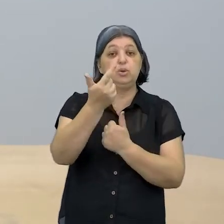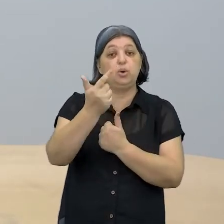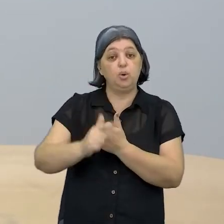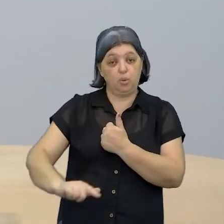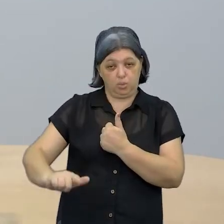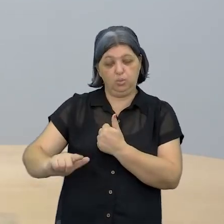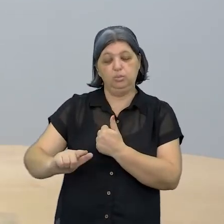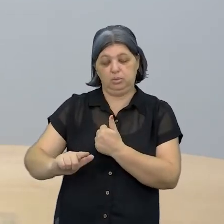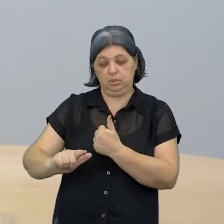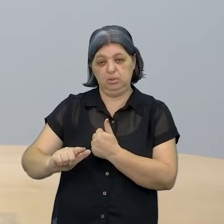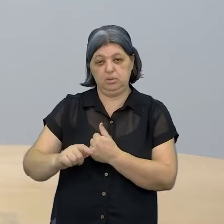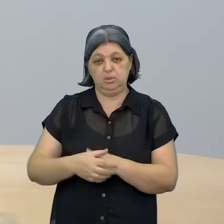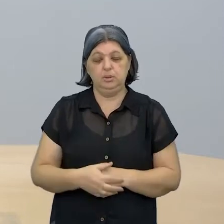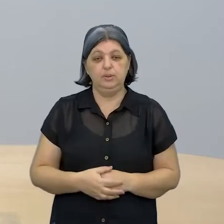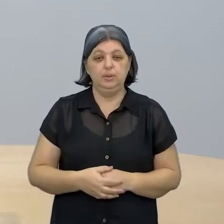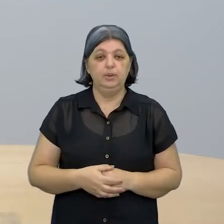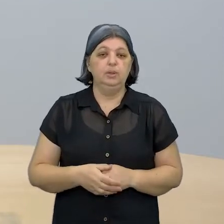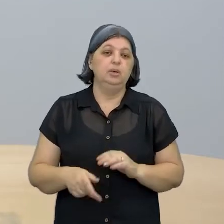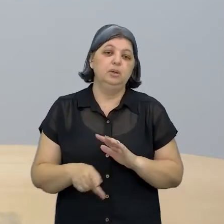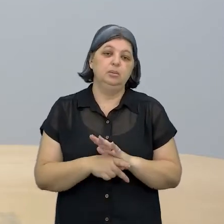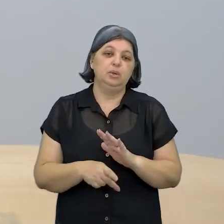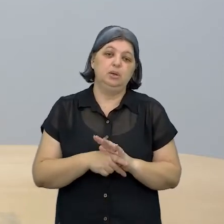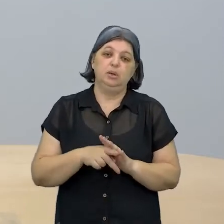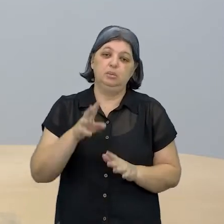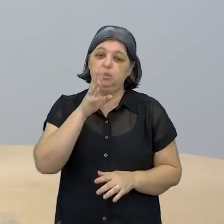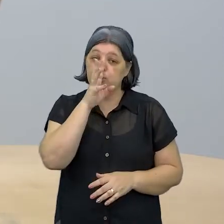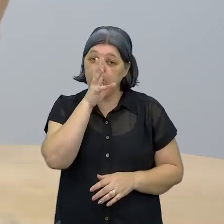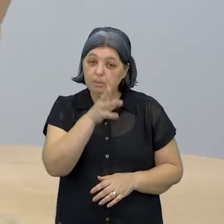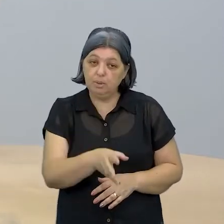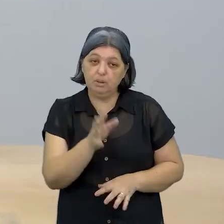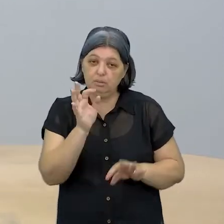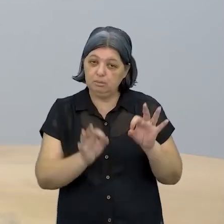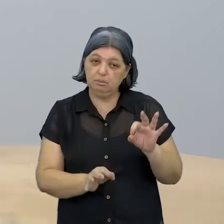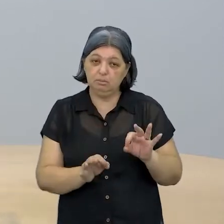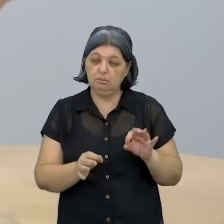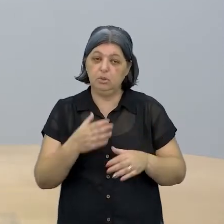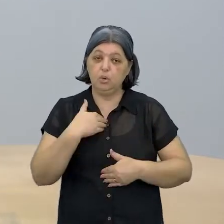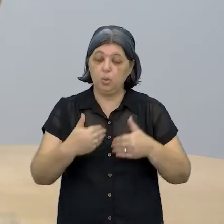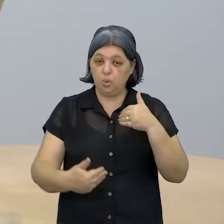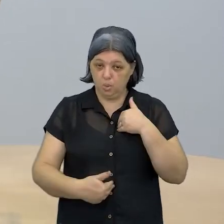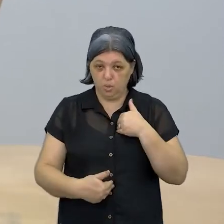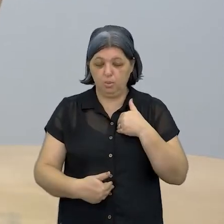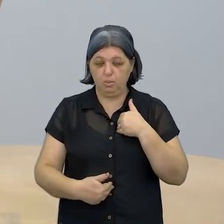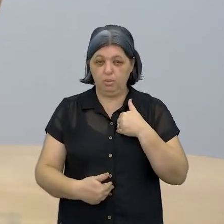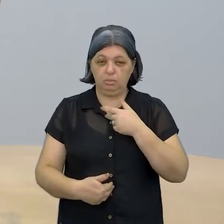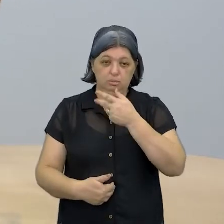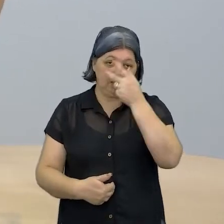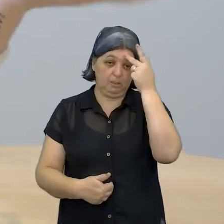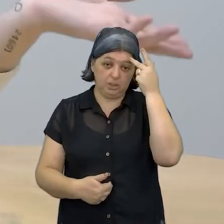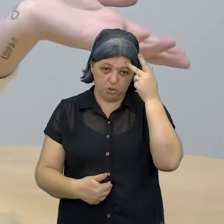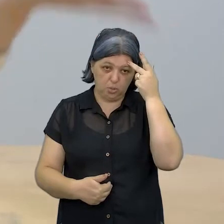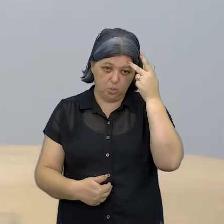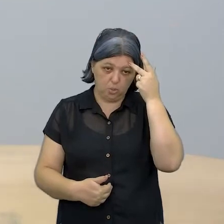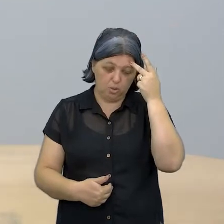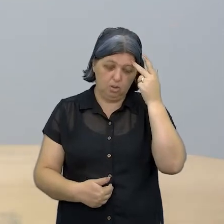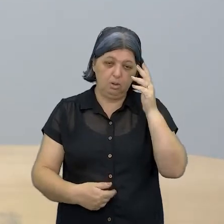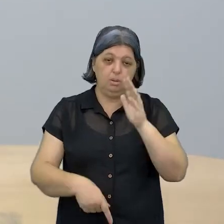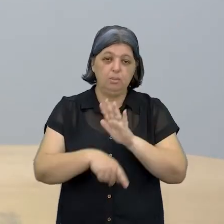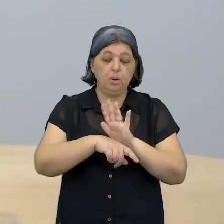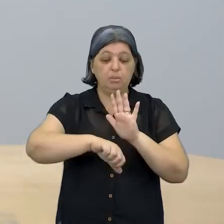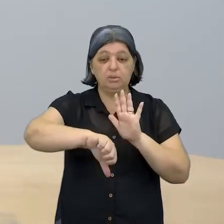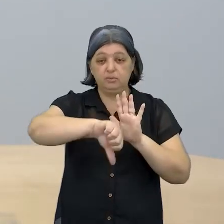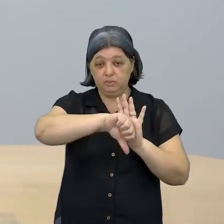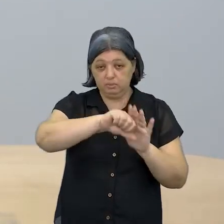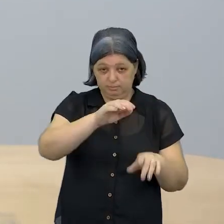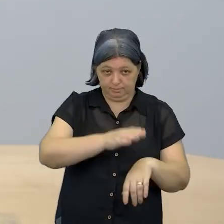outras penas, que não têm mais como fim imediato o corpo do indivíduo criminoso, mas sim